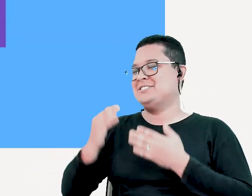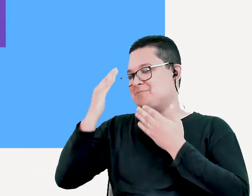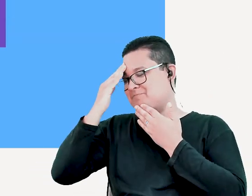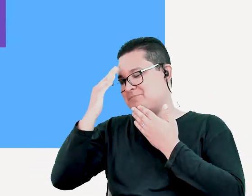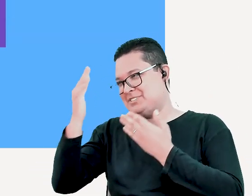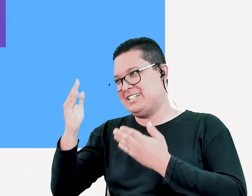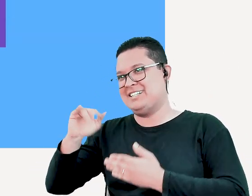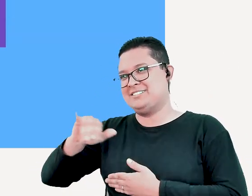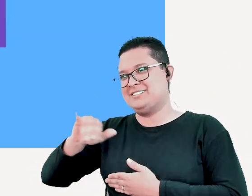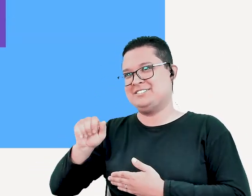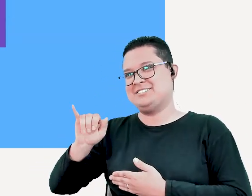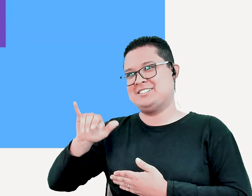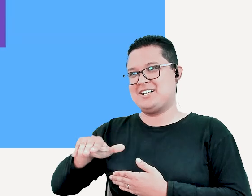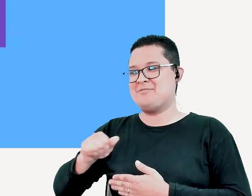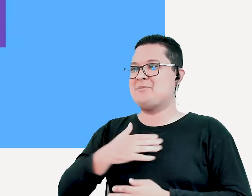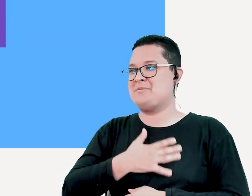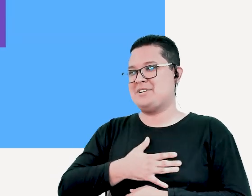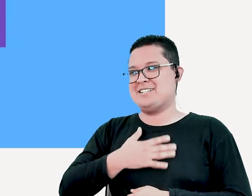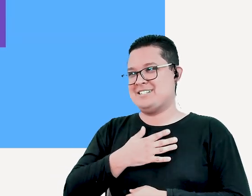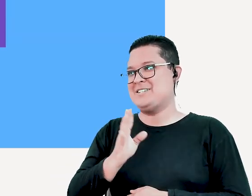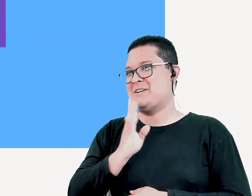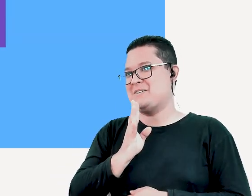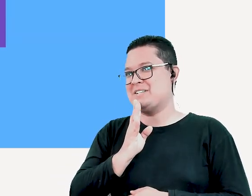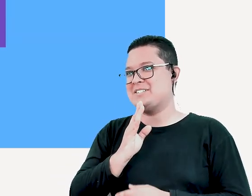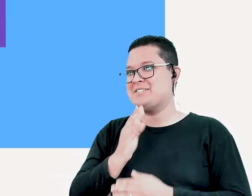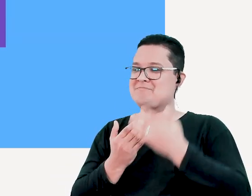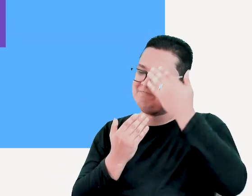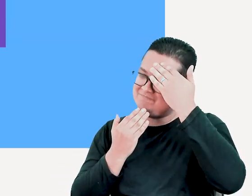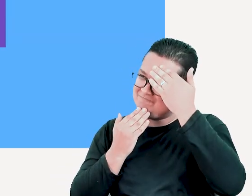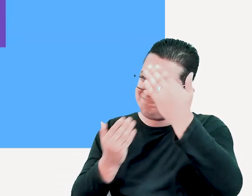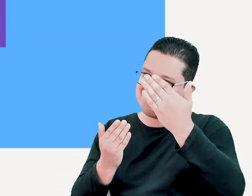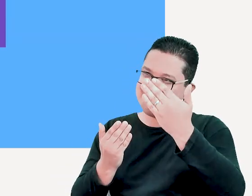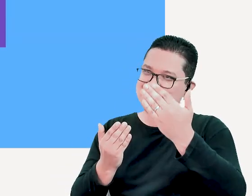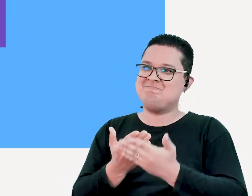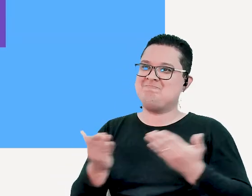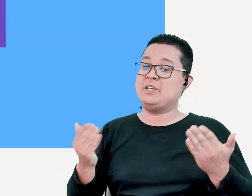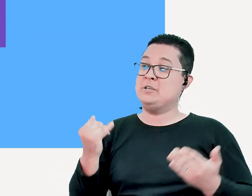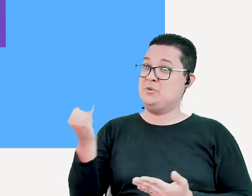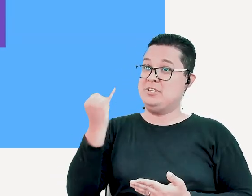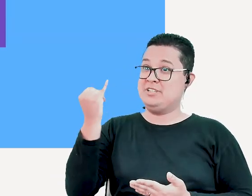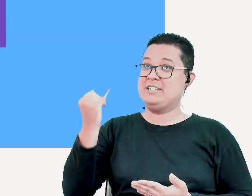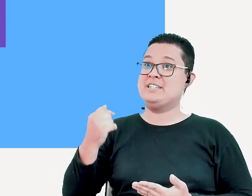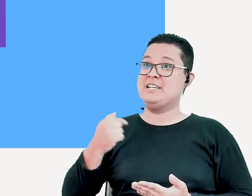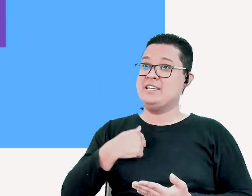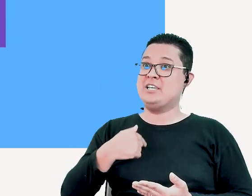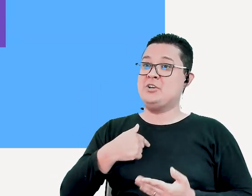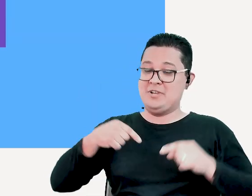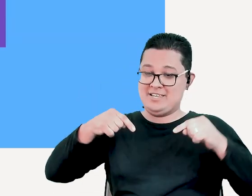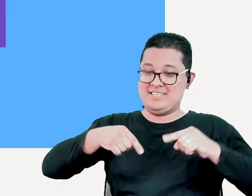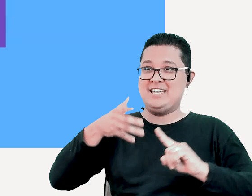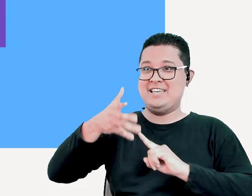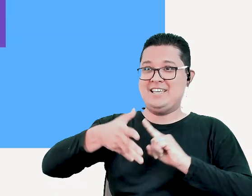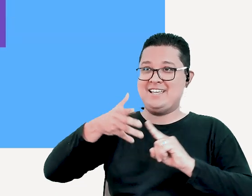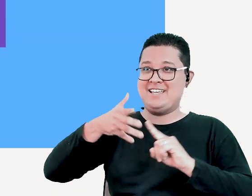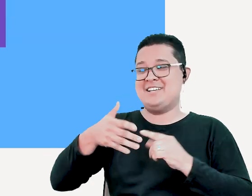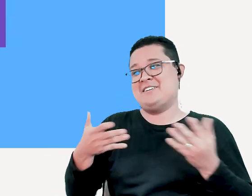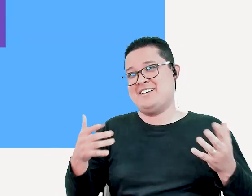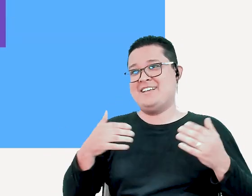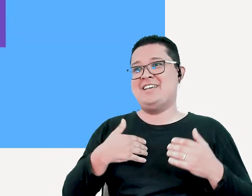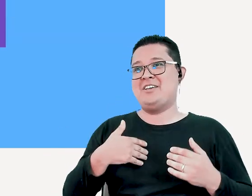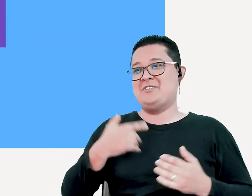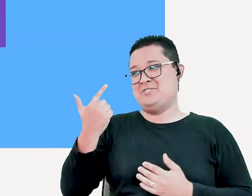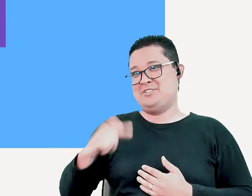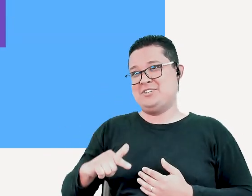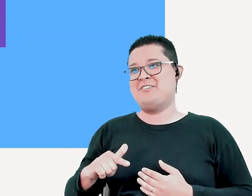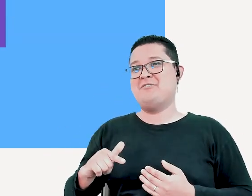conhecer você também, gente. Obrigada, viu, gente? Foi muito importante também dar essa palestra e é isso, né? Mais uma vez, levar